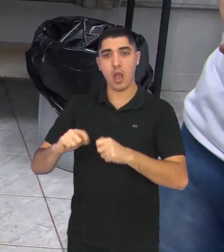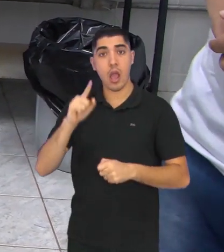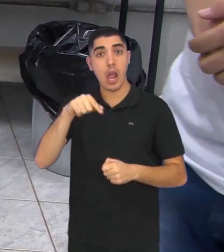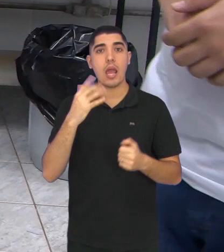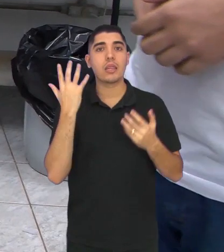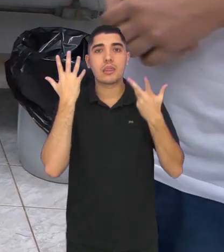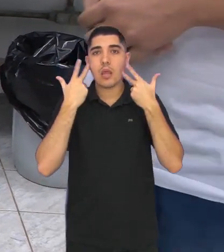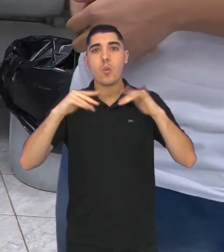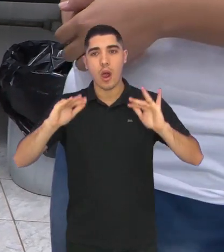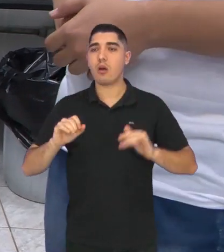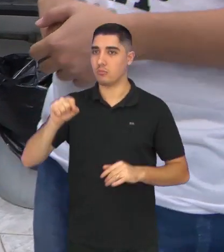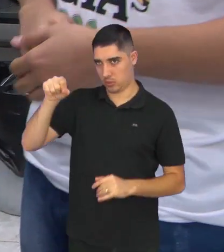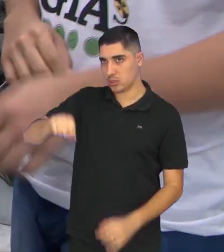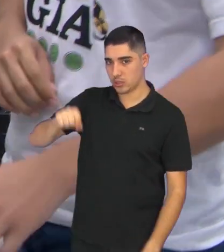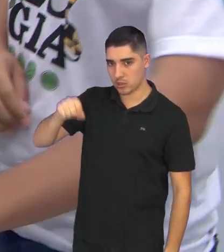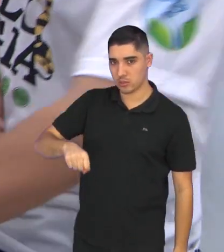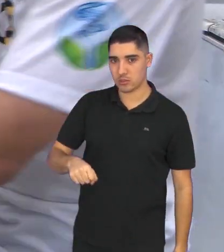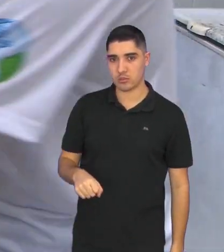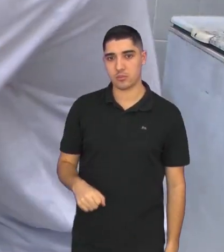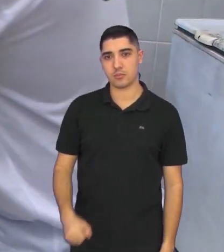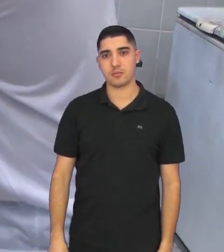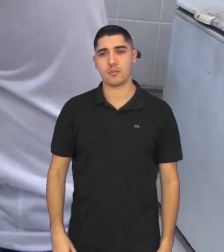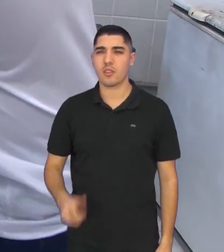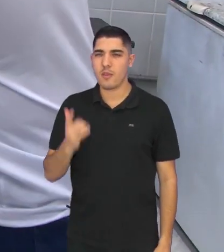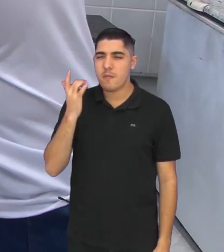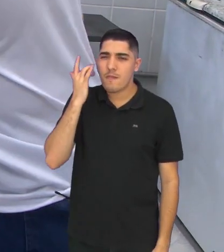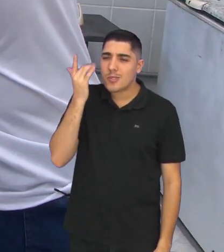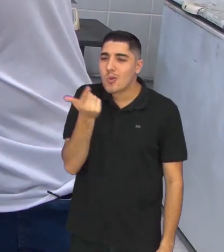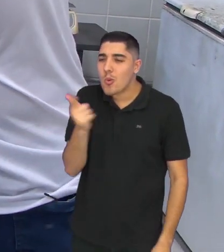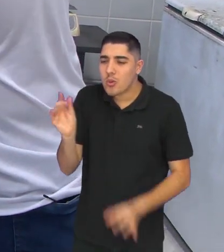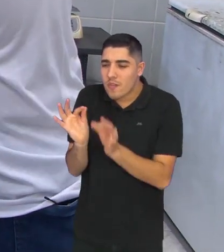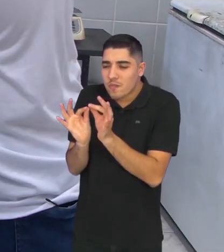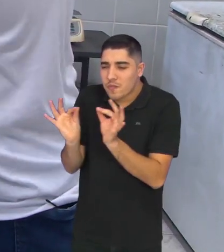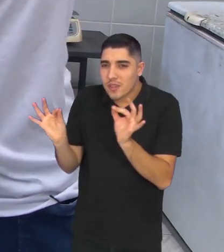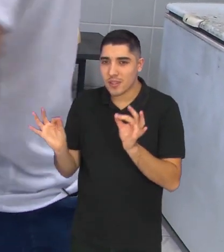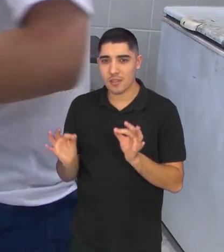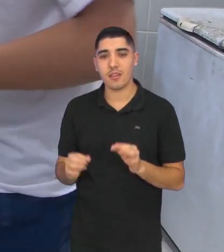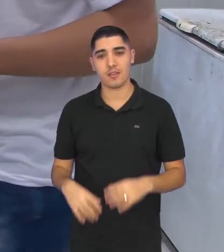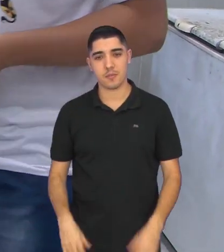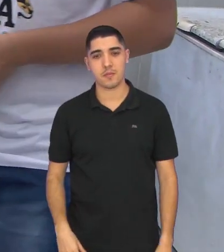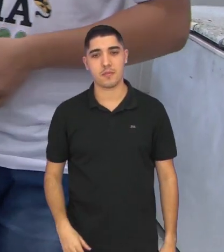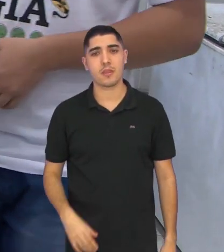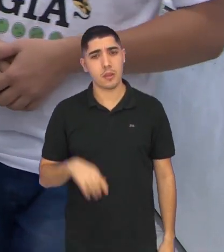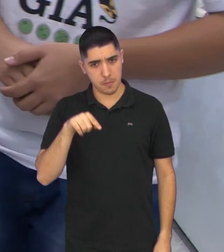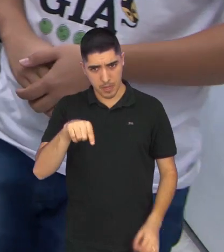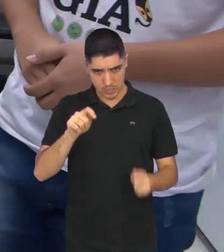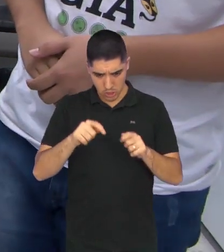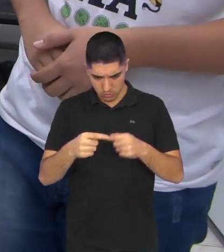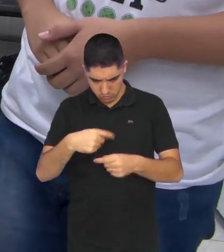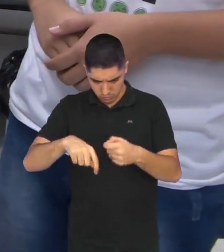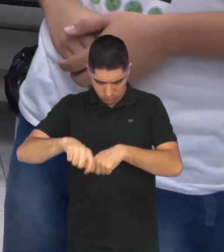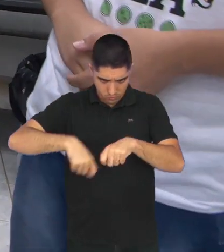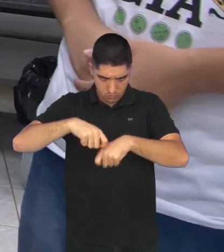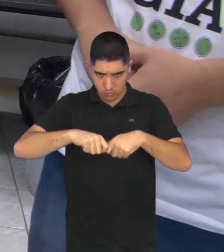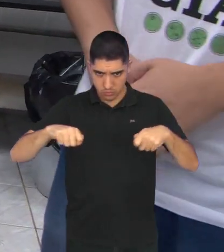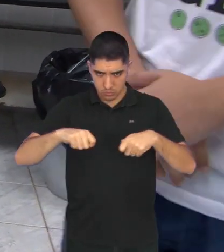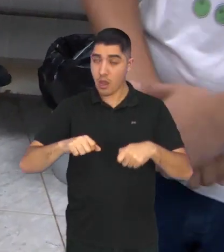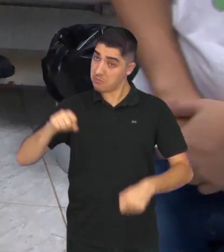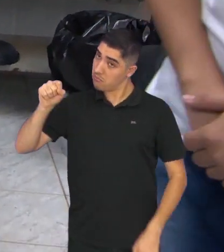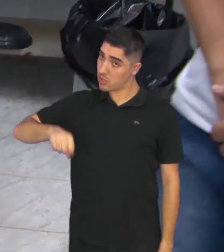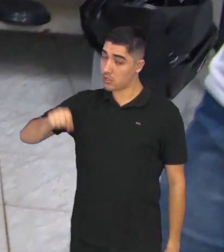É uma fibra natural, né? Isso, mas eu acho que é mais fácil pegar uma... Mais fininha? É isso. Mas dá um nó mesmo?